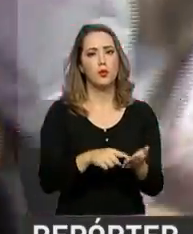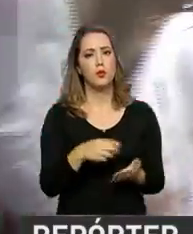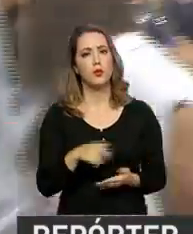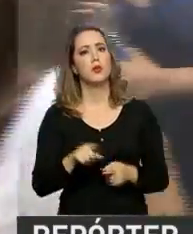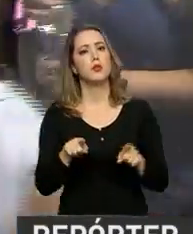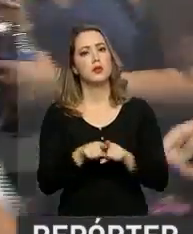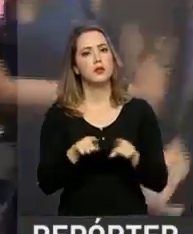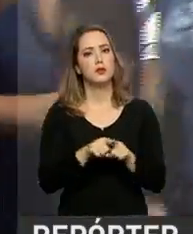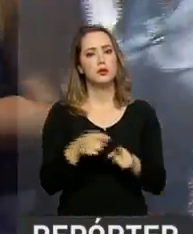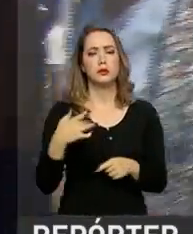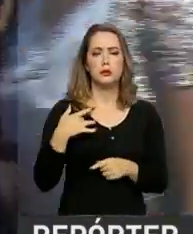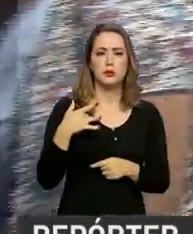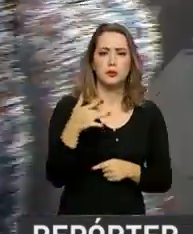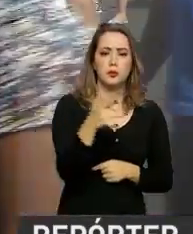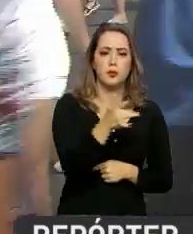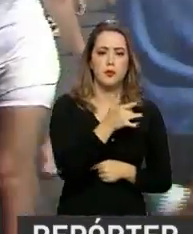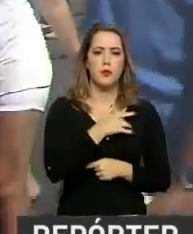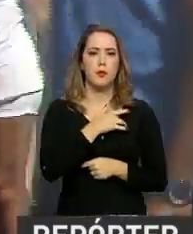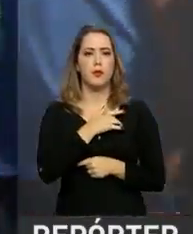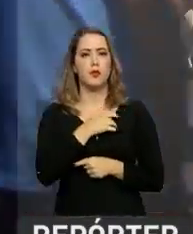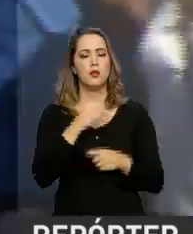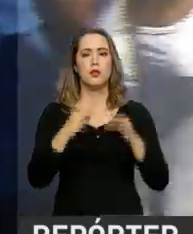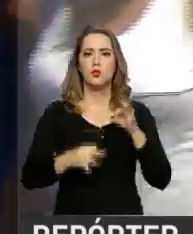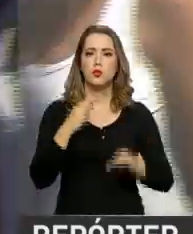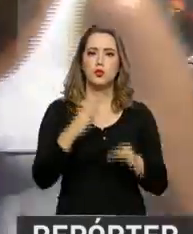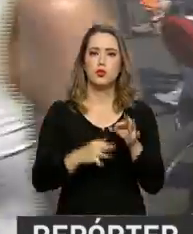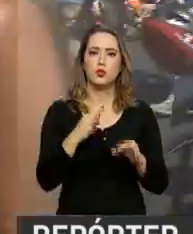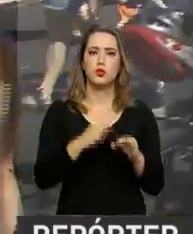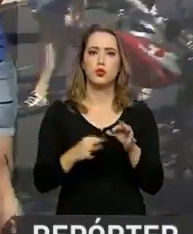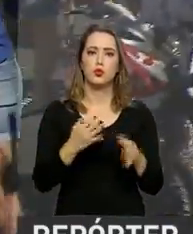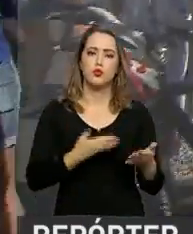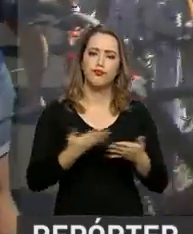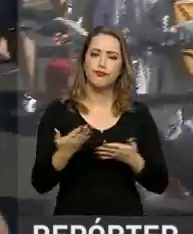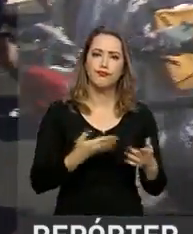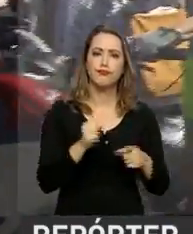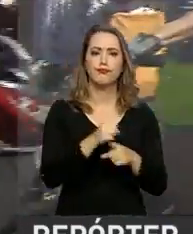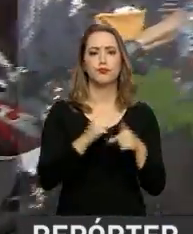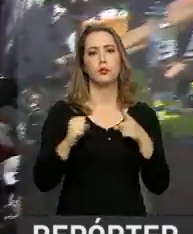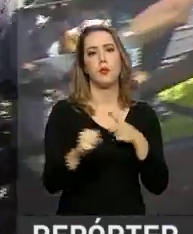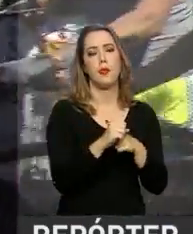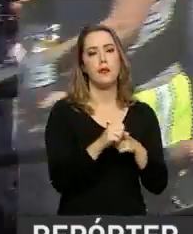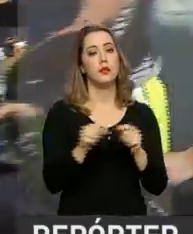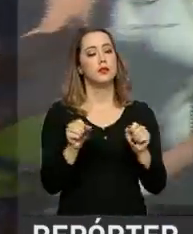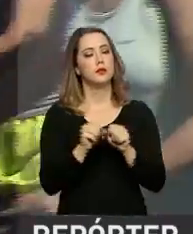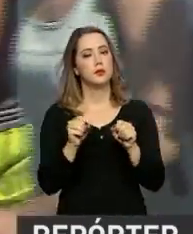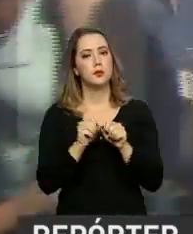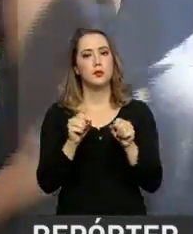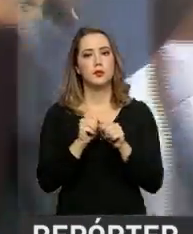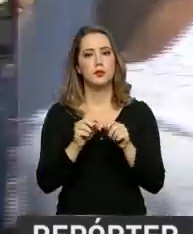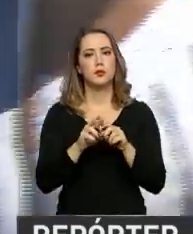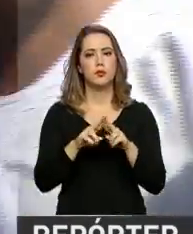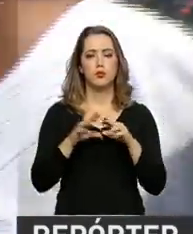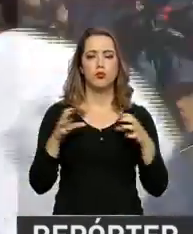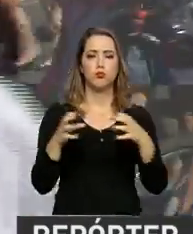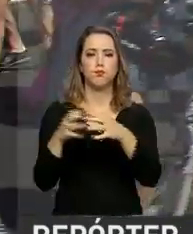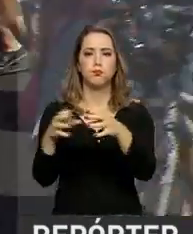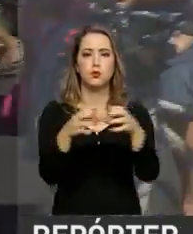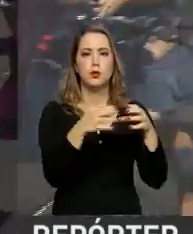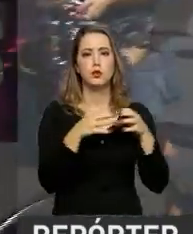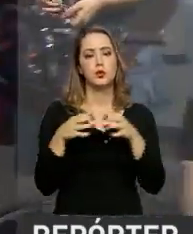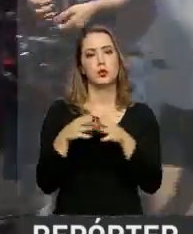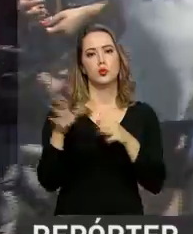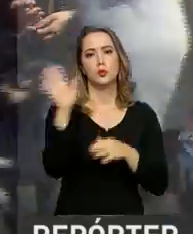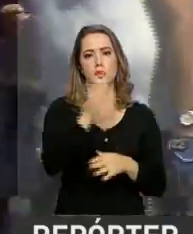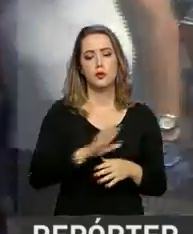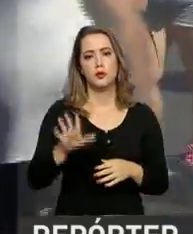saúde justiça e assistência social a iniciativa faz parte da rede nacional de enfrentamento à violência contra a mulher Quem souber de